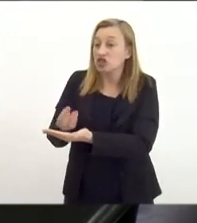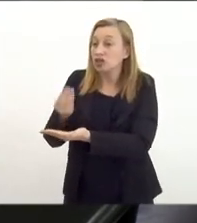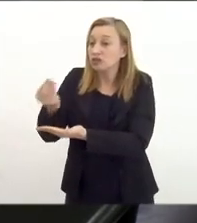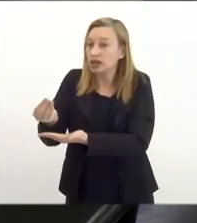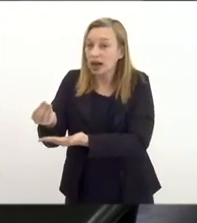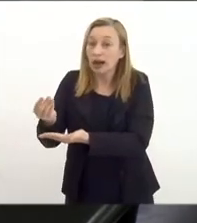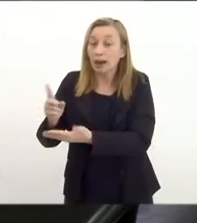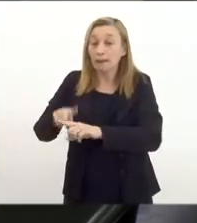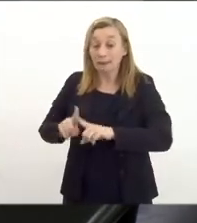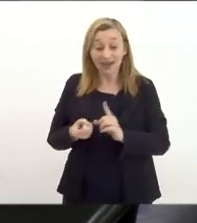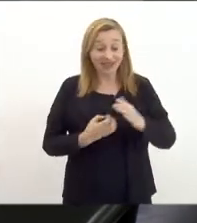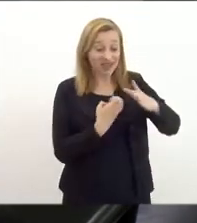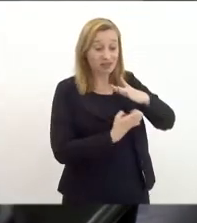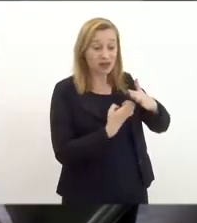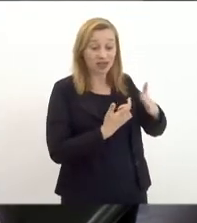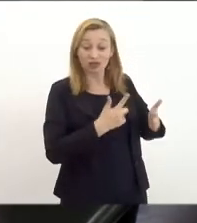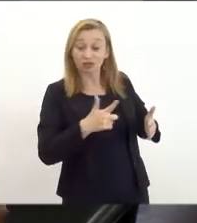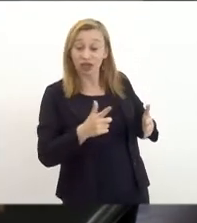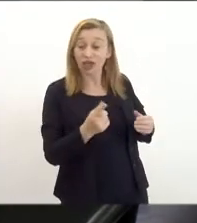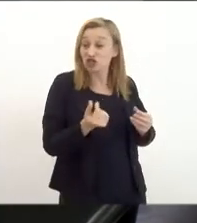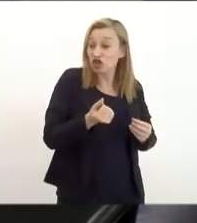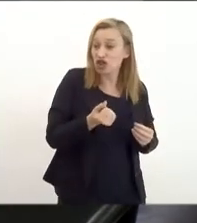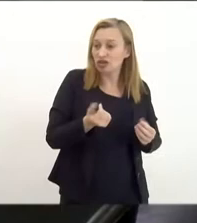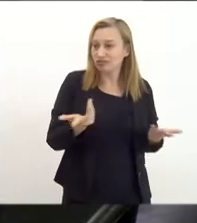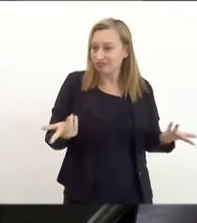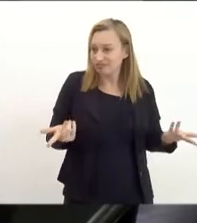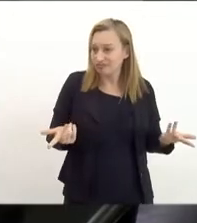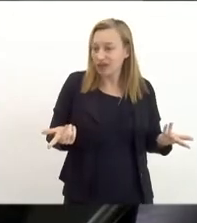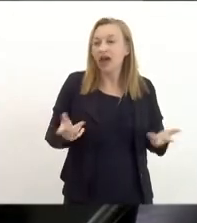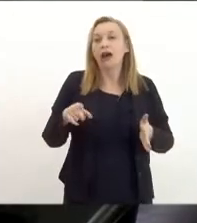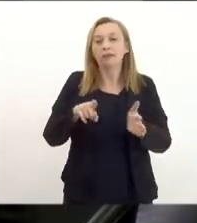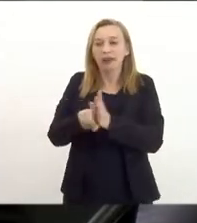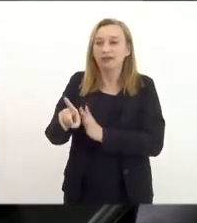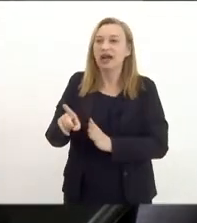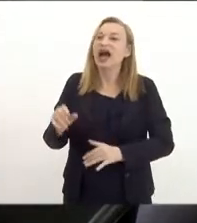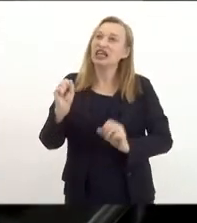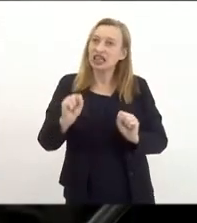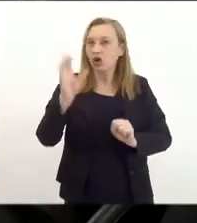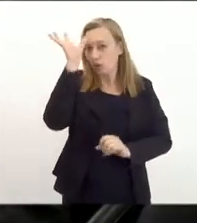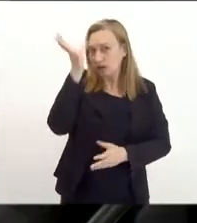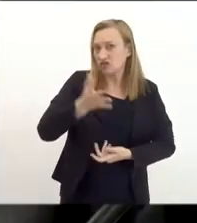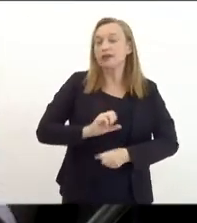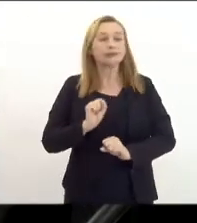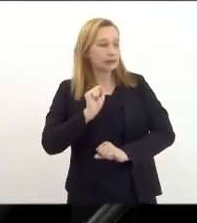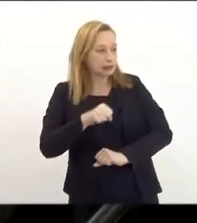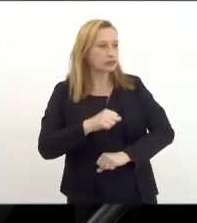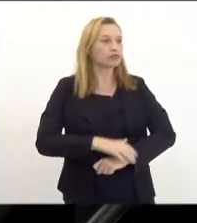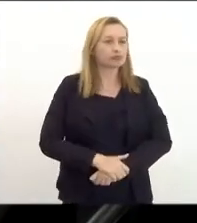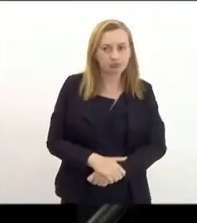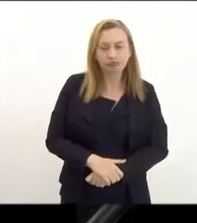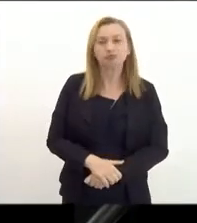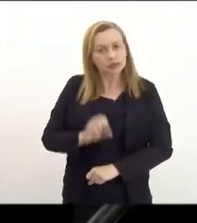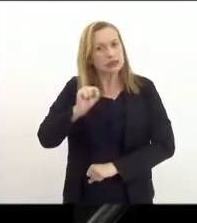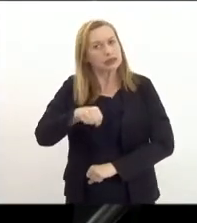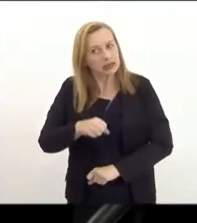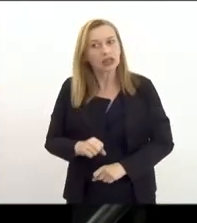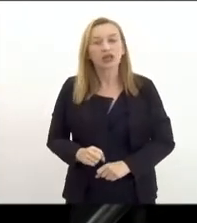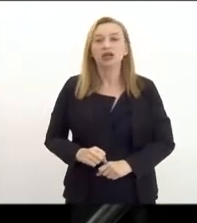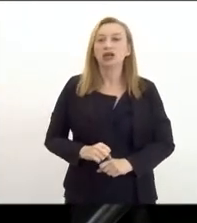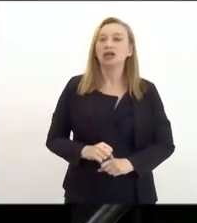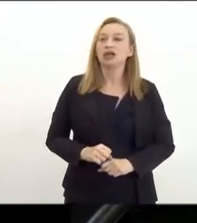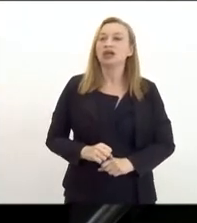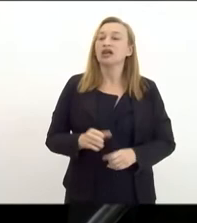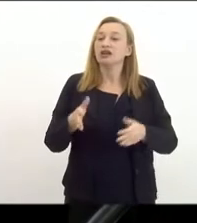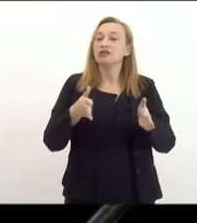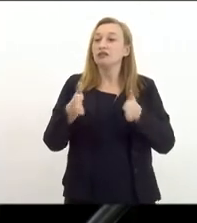não gera dinheiro para aquilo ali mas os senhores podem perguntar a mas tem solução tem tem é a gente